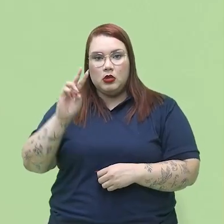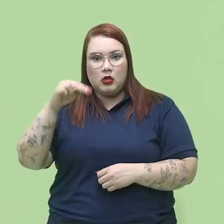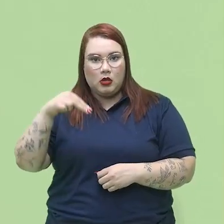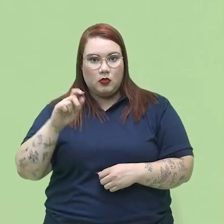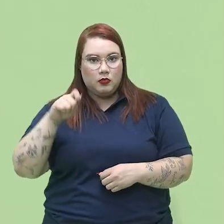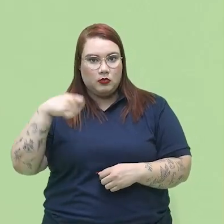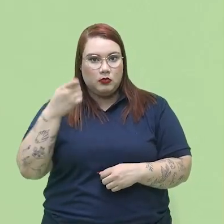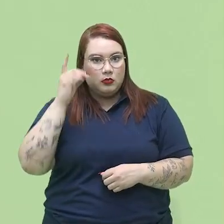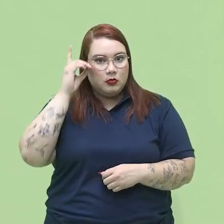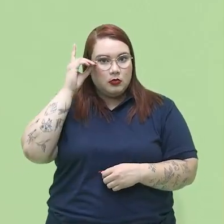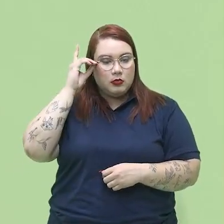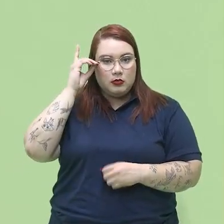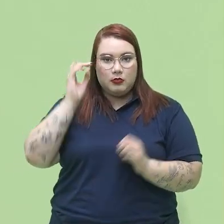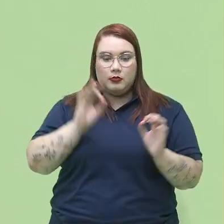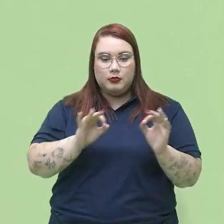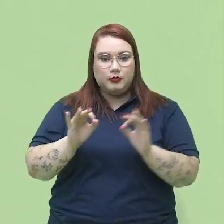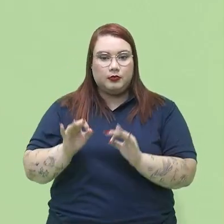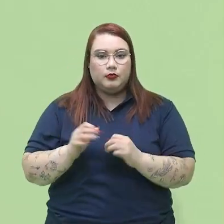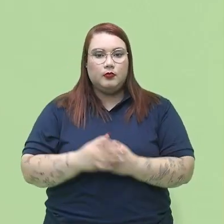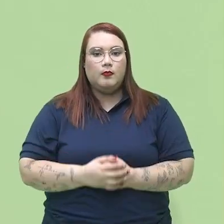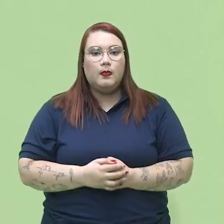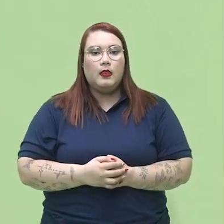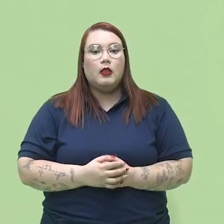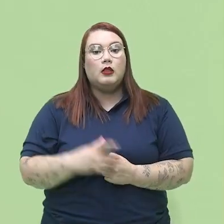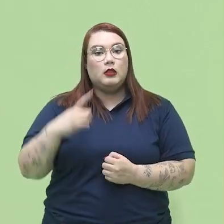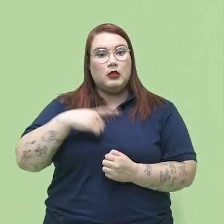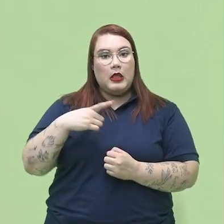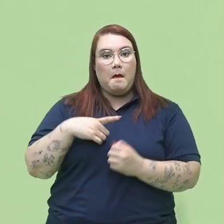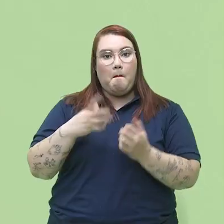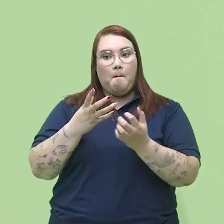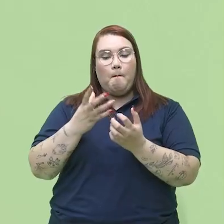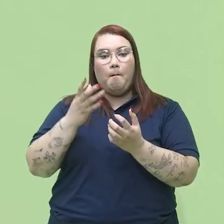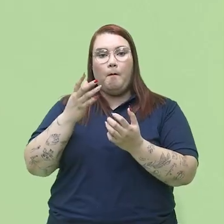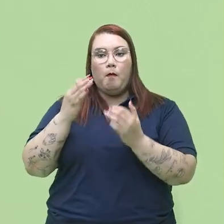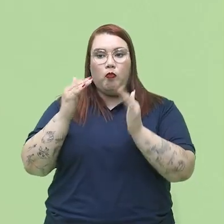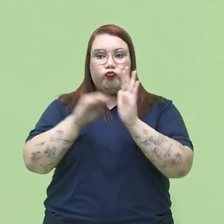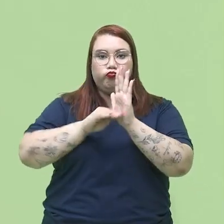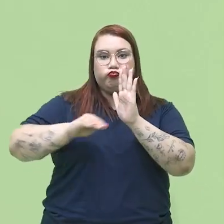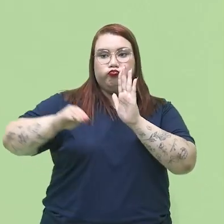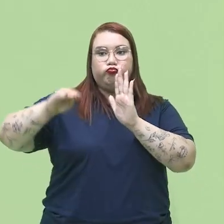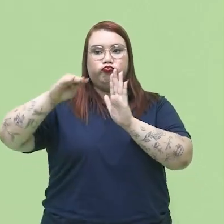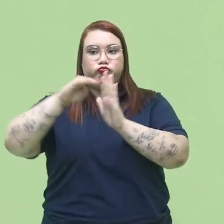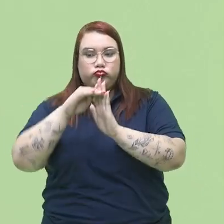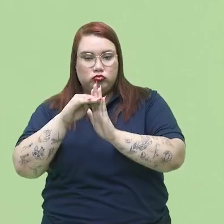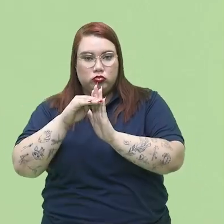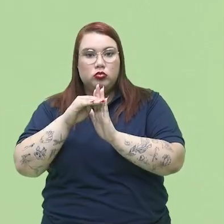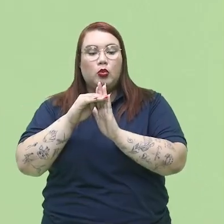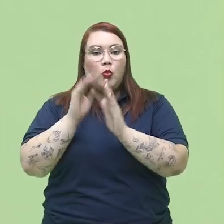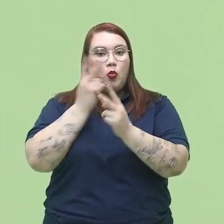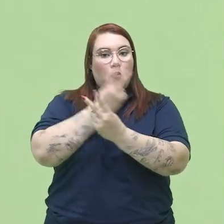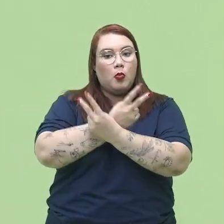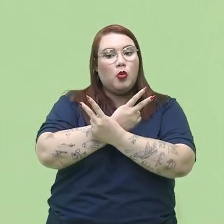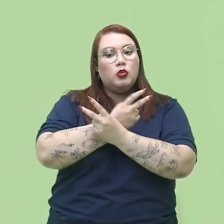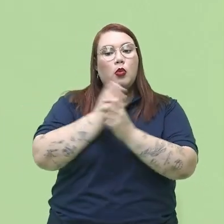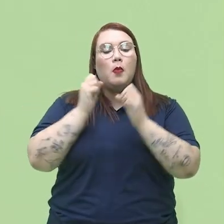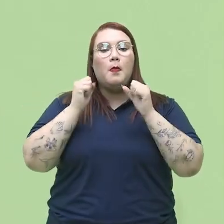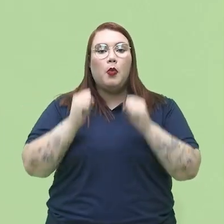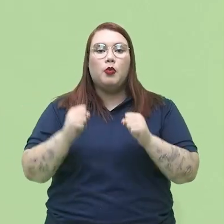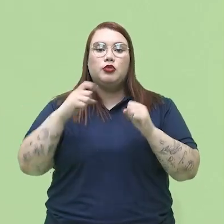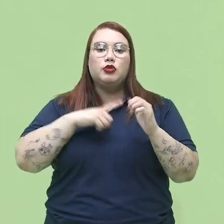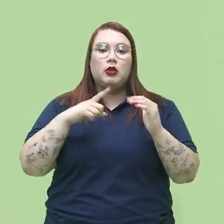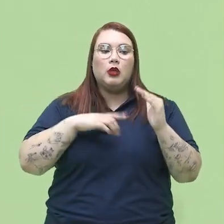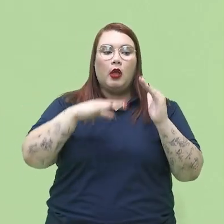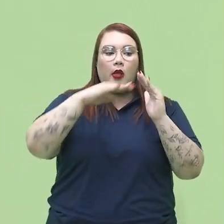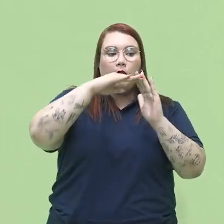E assim como existe um excesso de cromossomo, nesse caso foi o acréscimo de um, pode também ter a diminuição,